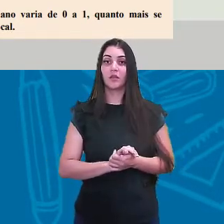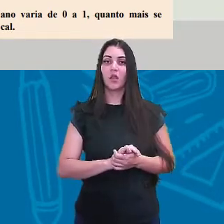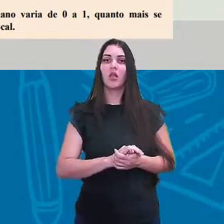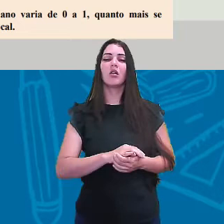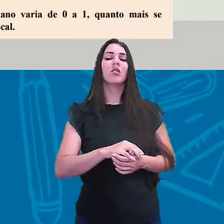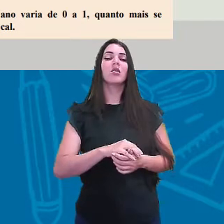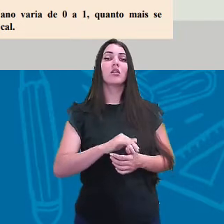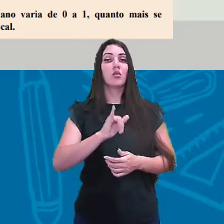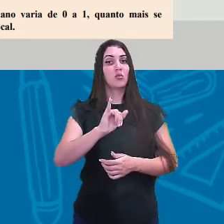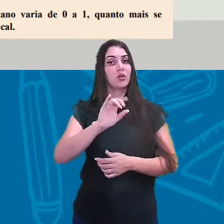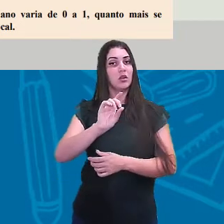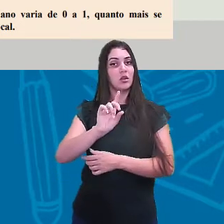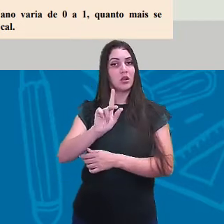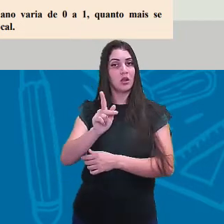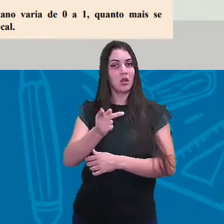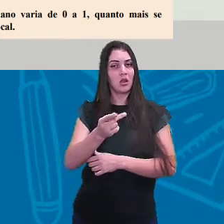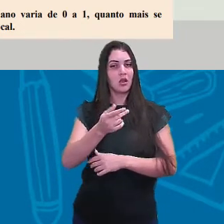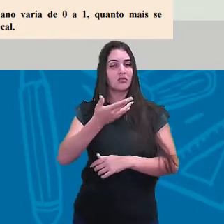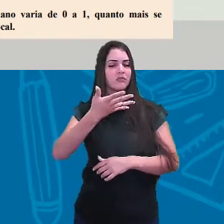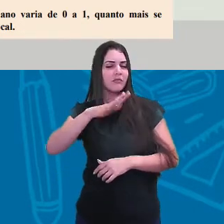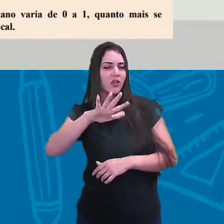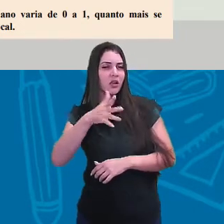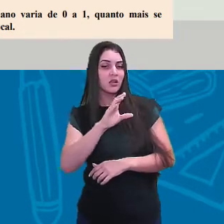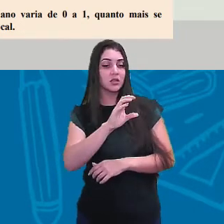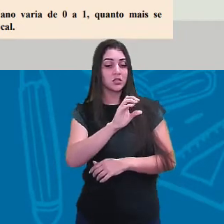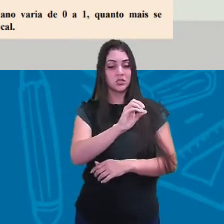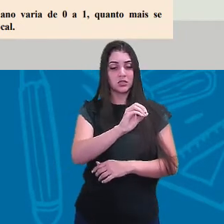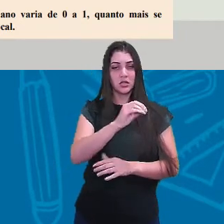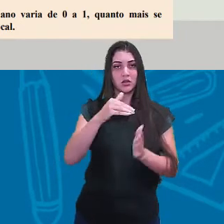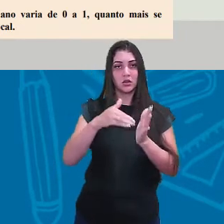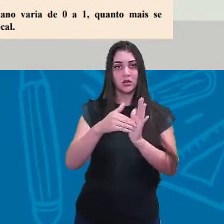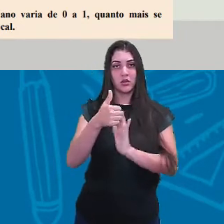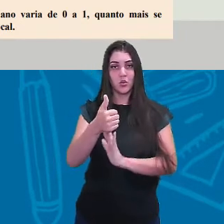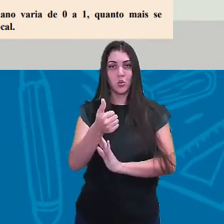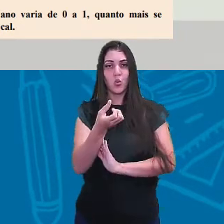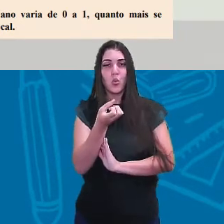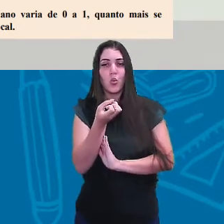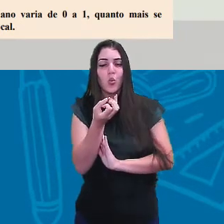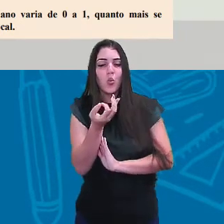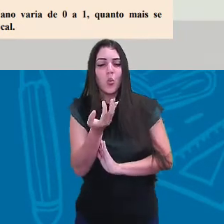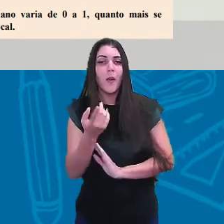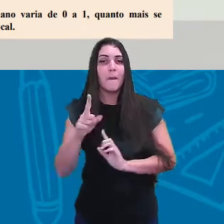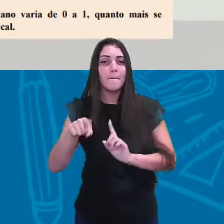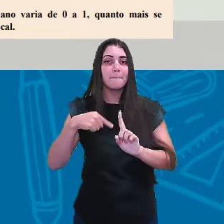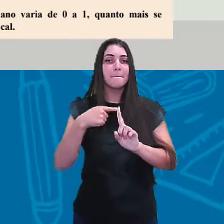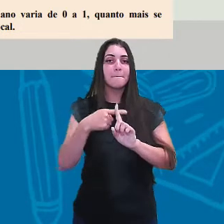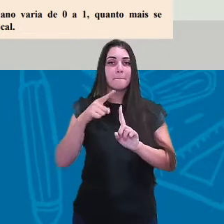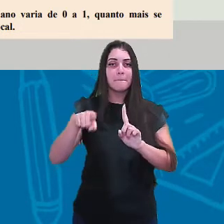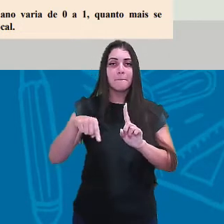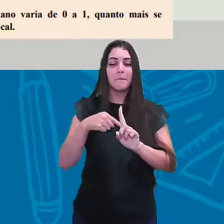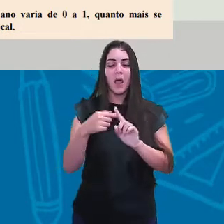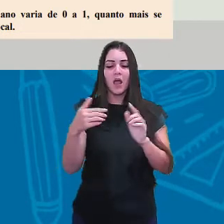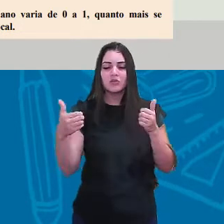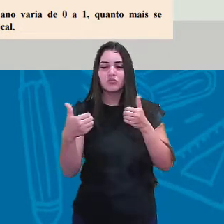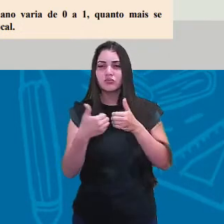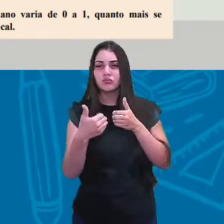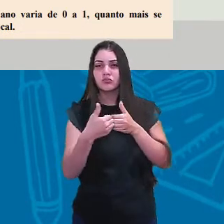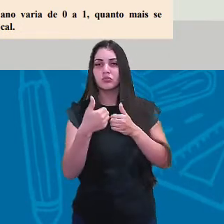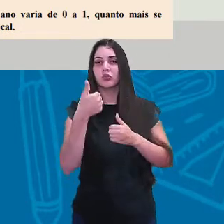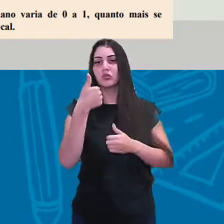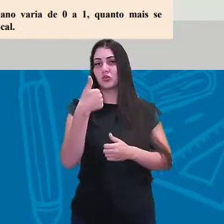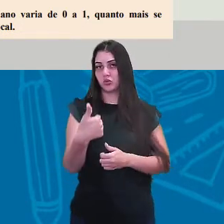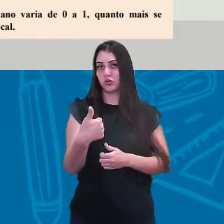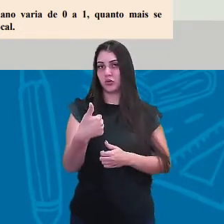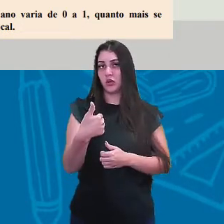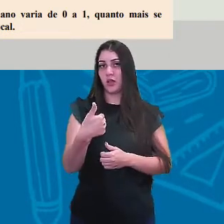de desenvolvimento humano varia de 0 a 1. Quanto mais se aproxima de 1, maior o IDH de um local, ou seja,